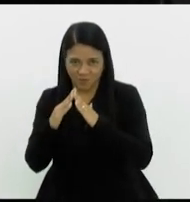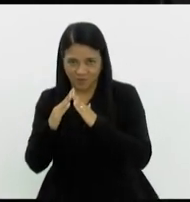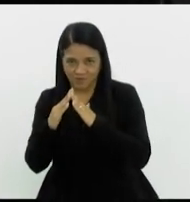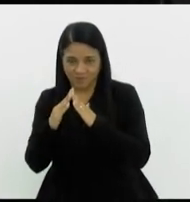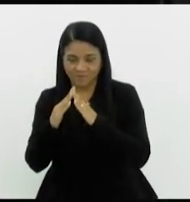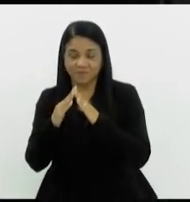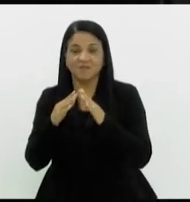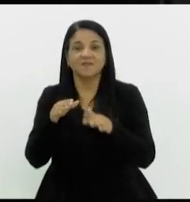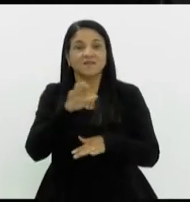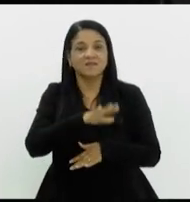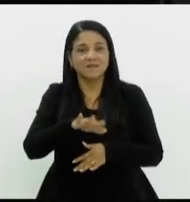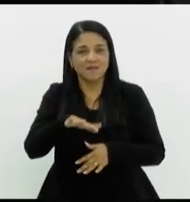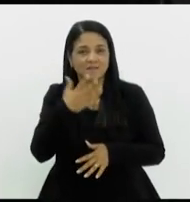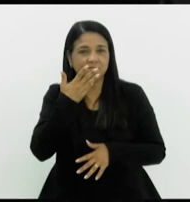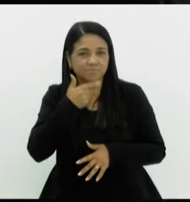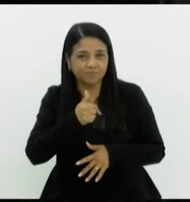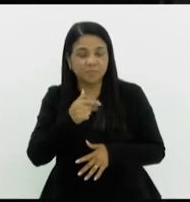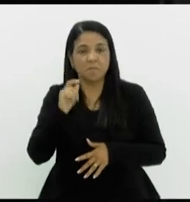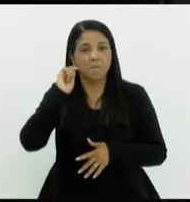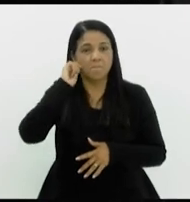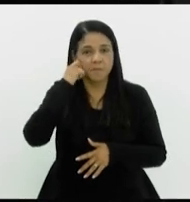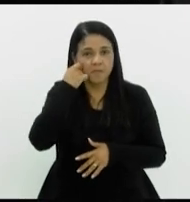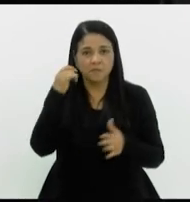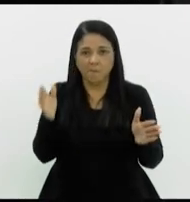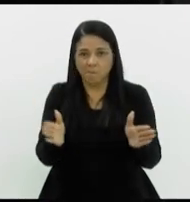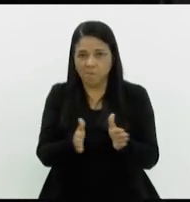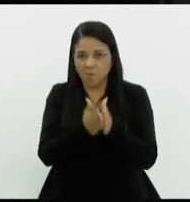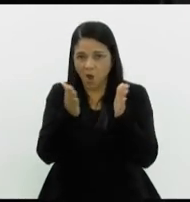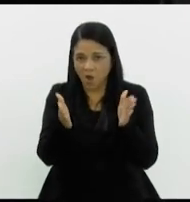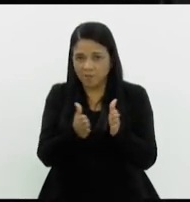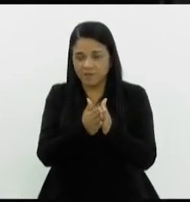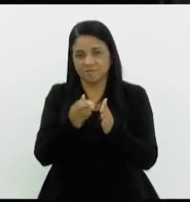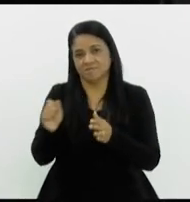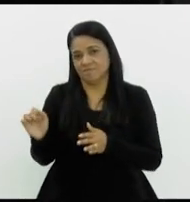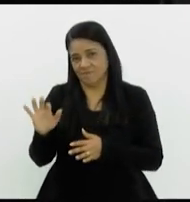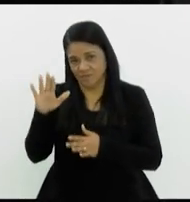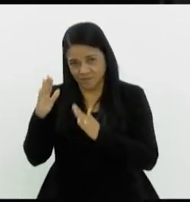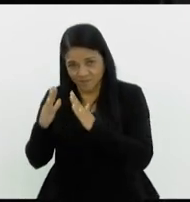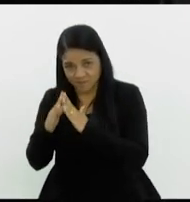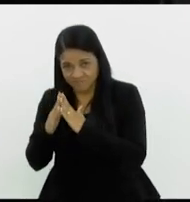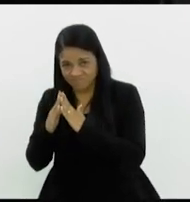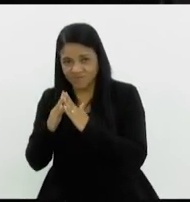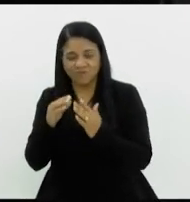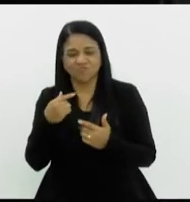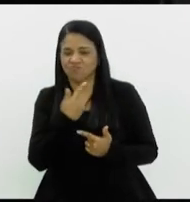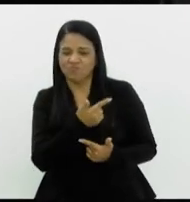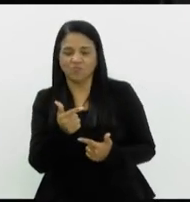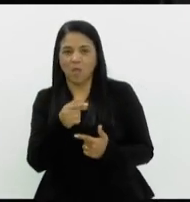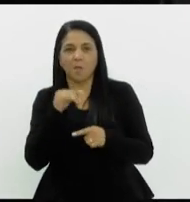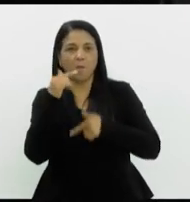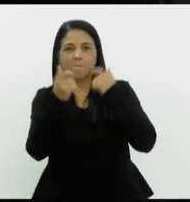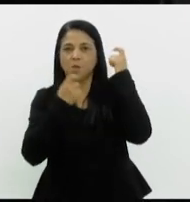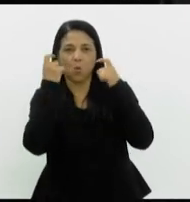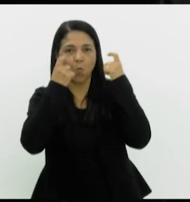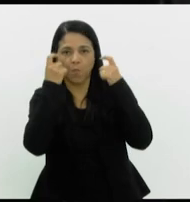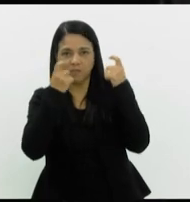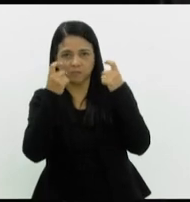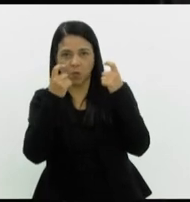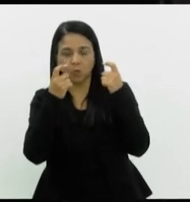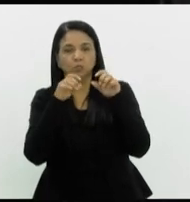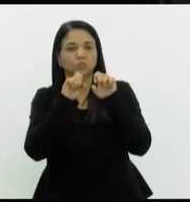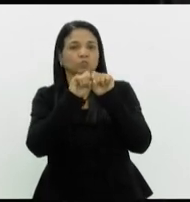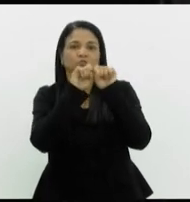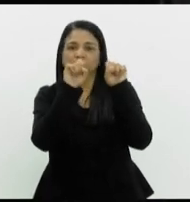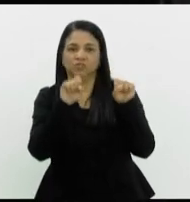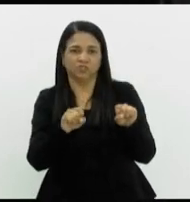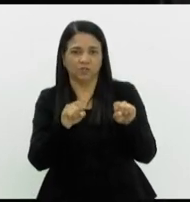pobre, favelada, não terá o mesmo dispêndio e preocupação do Estado do Rio de Janeiro, do sistema de